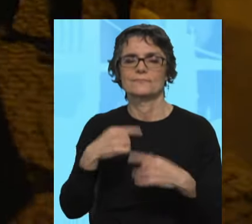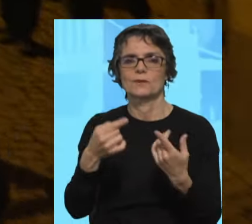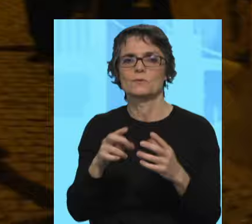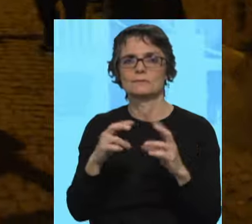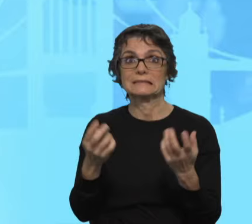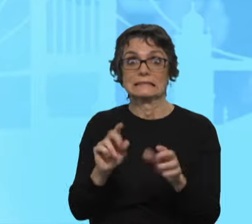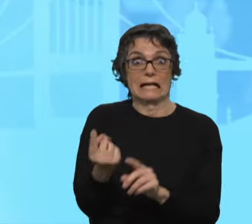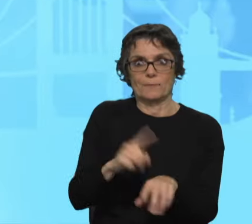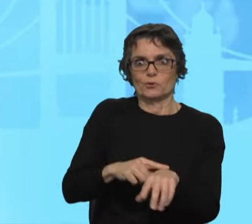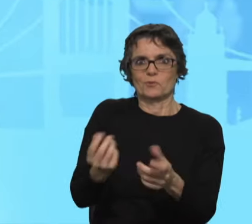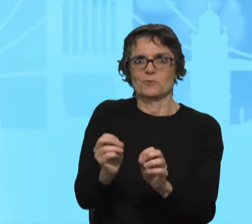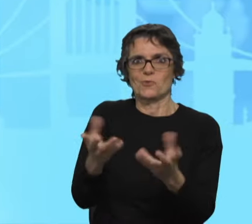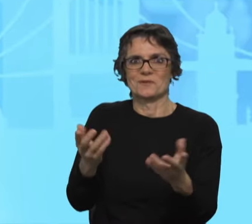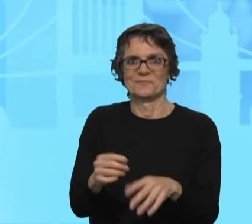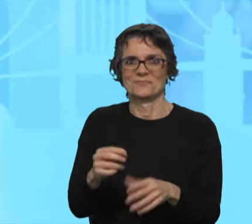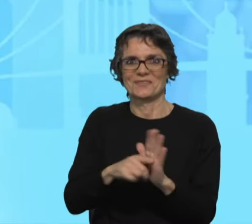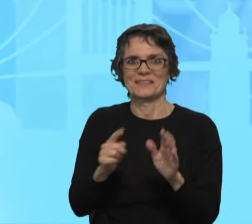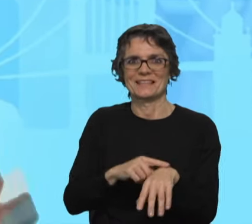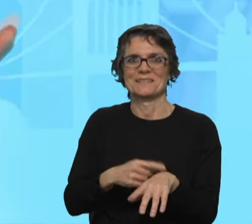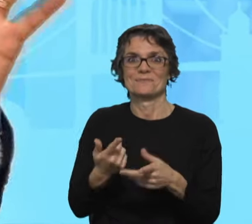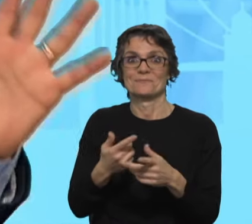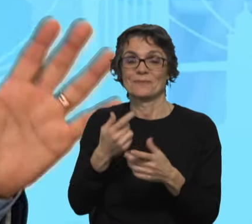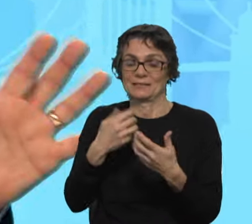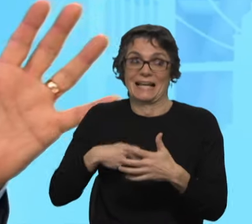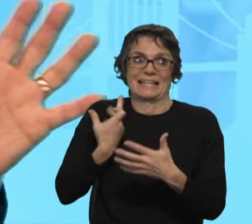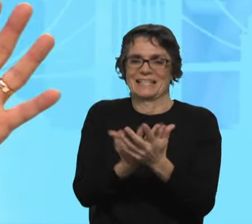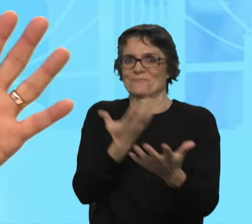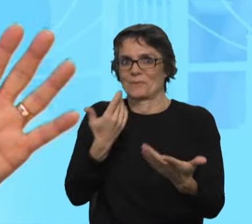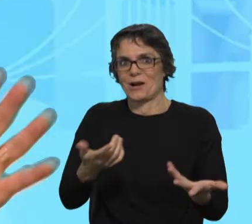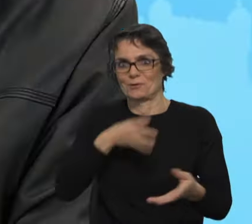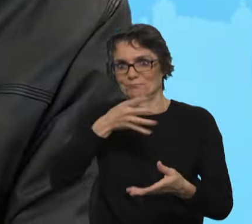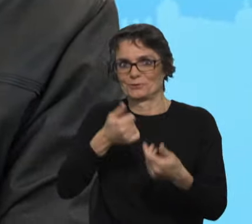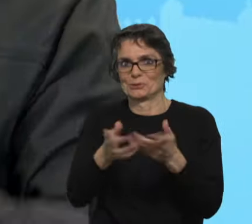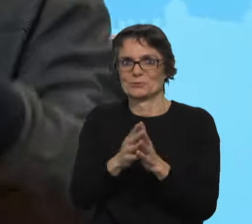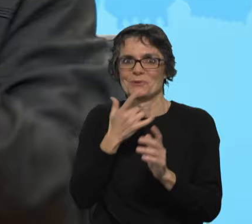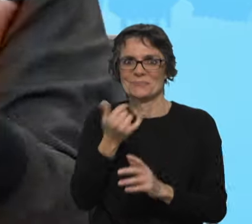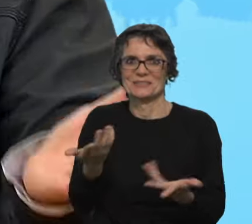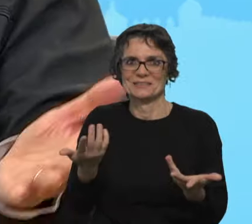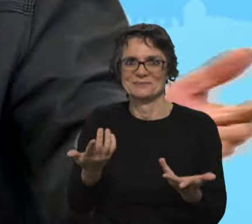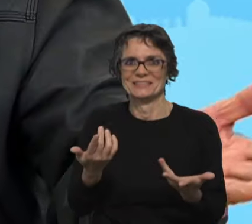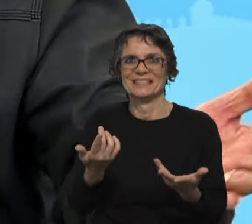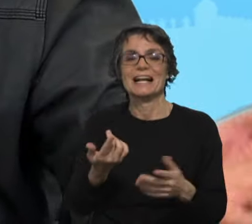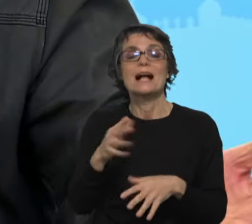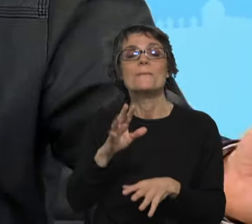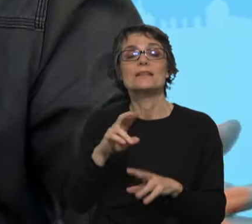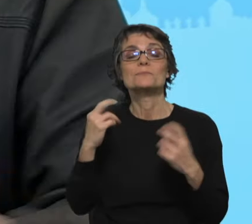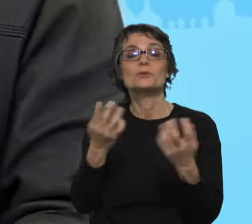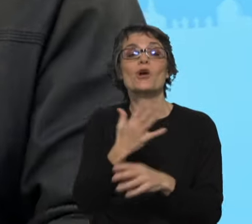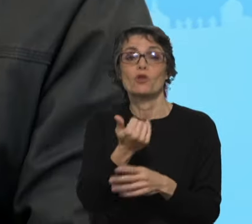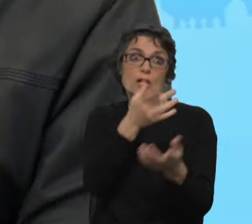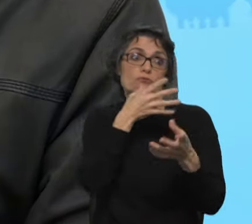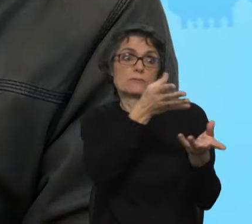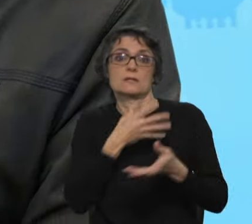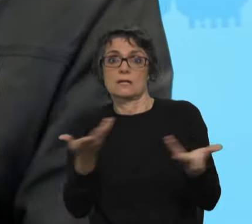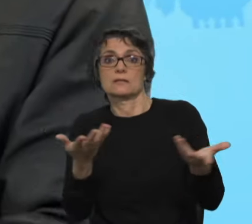temos que ser rápidos porque o tempo não nos permite mostrar a riqueza de todas estas tradições mas sim a seia dos do a seia dos 12 é